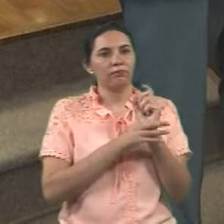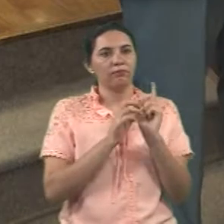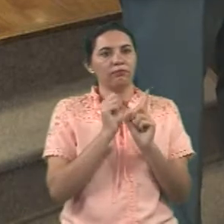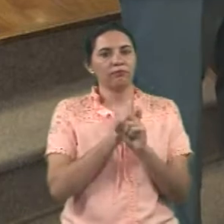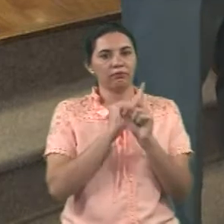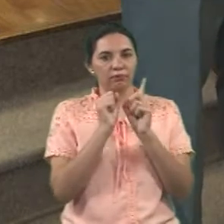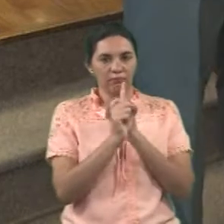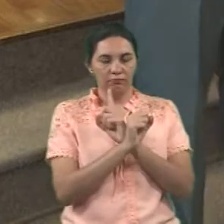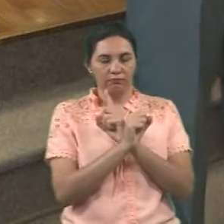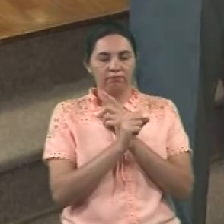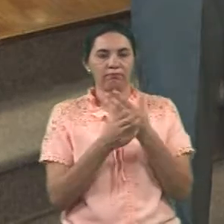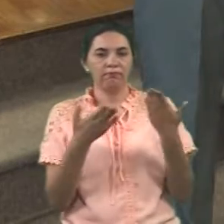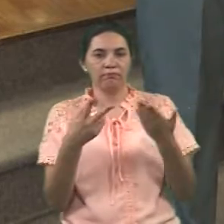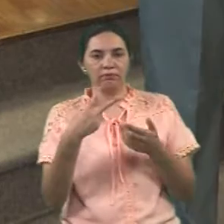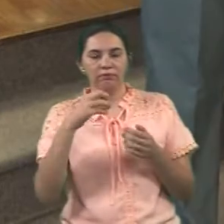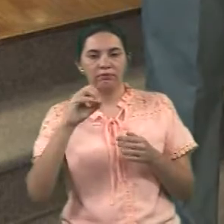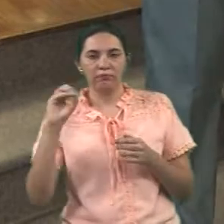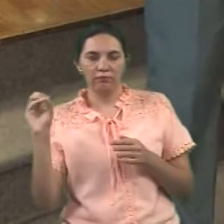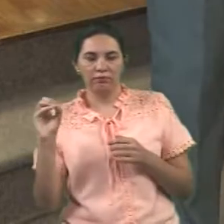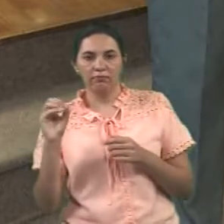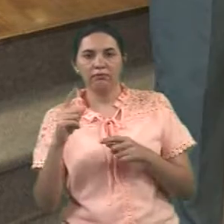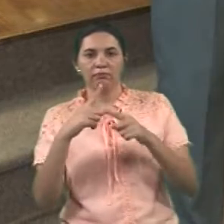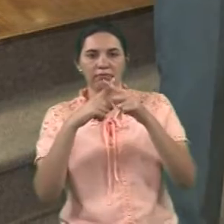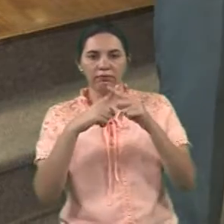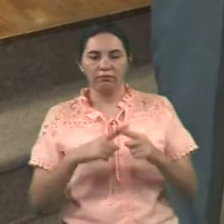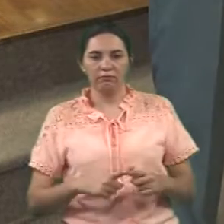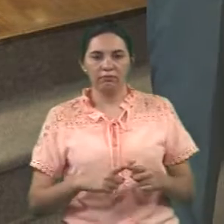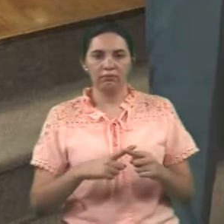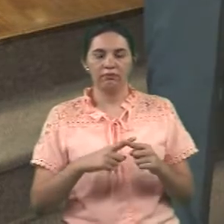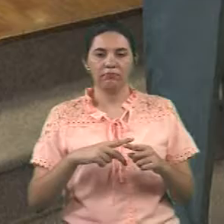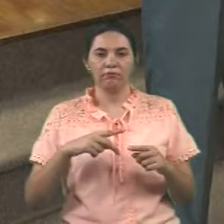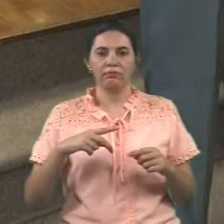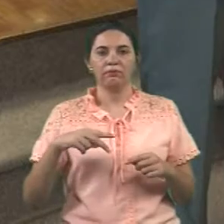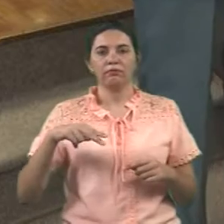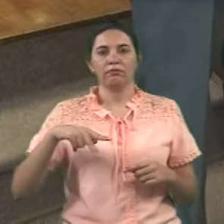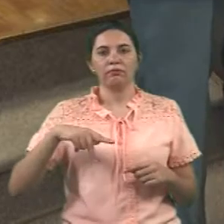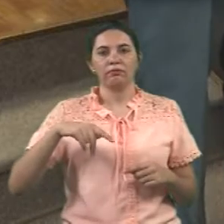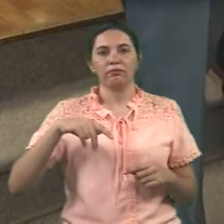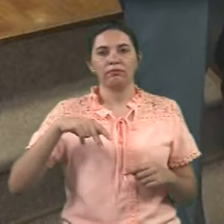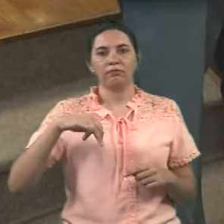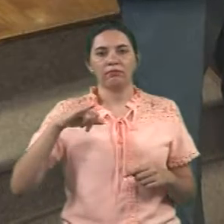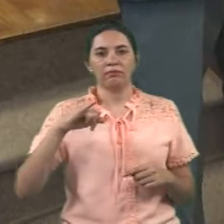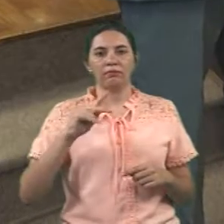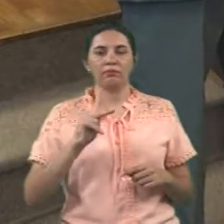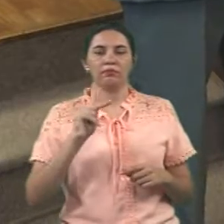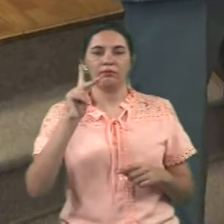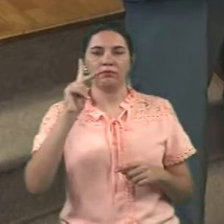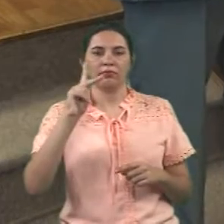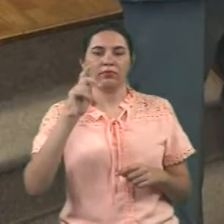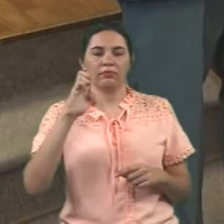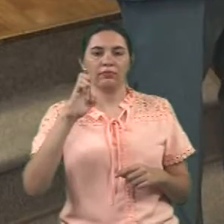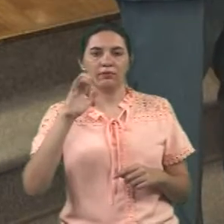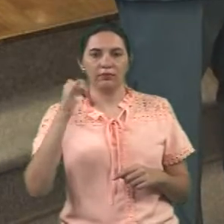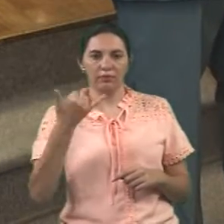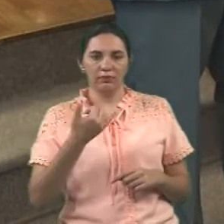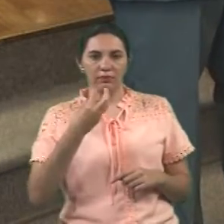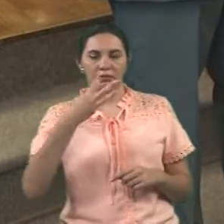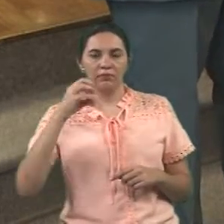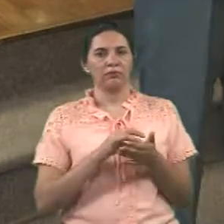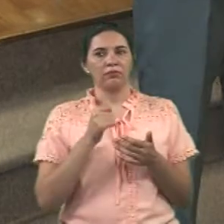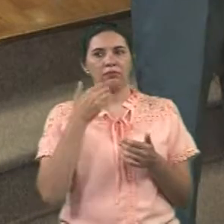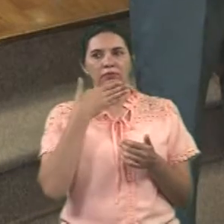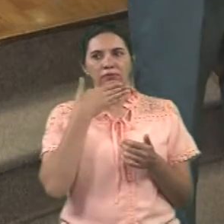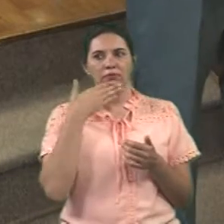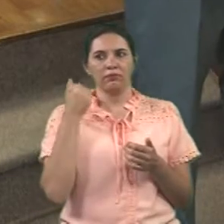e atualmente são 200 atletas onde Key com o apoio do setor público EA meta é 300